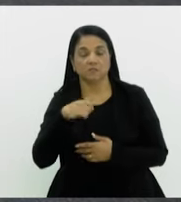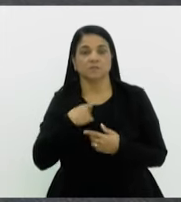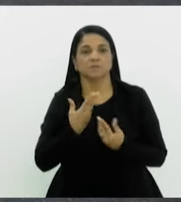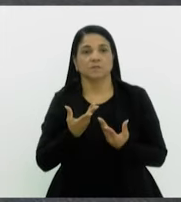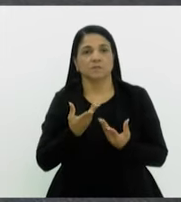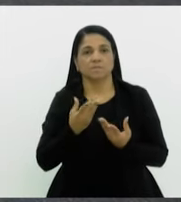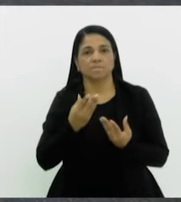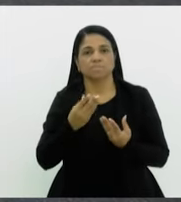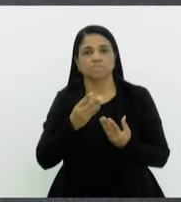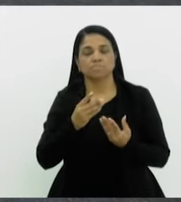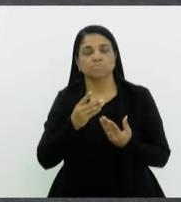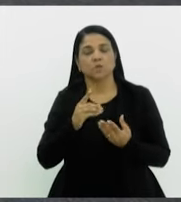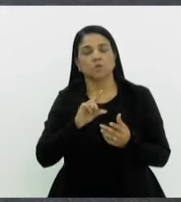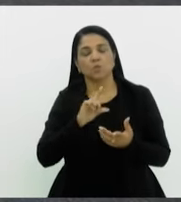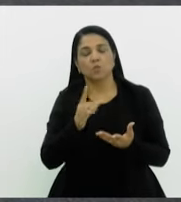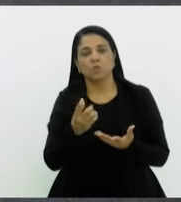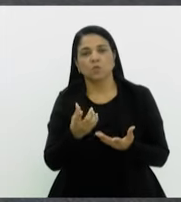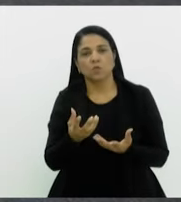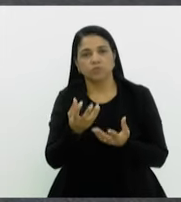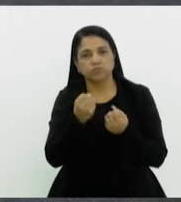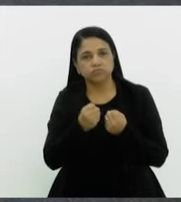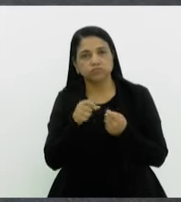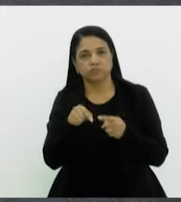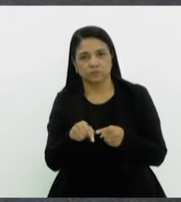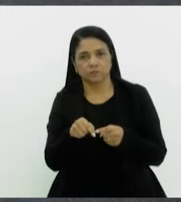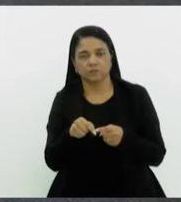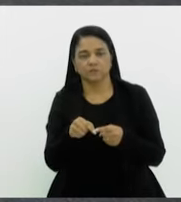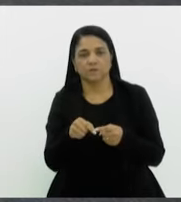benefício previdenciário do qual